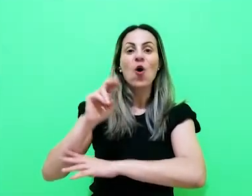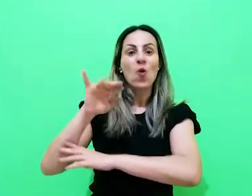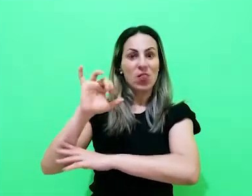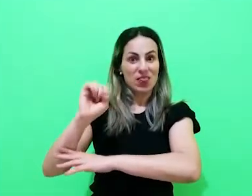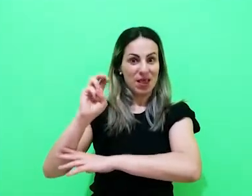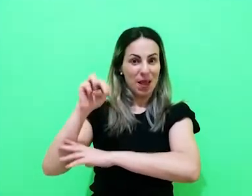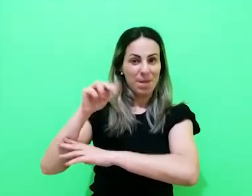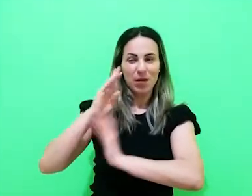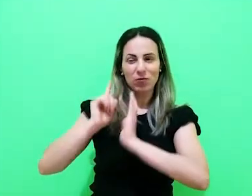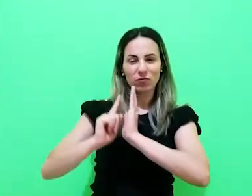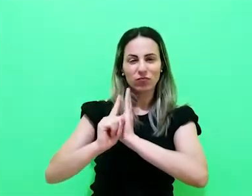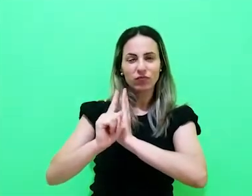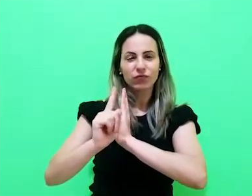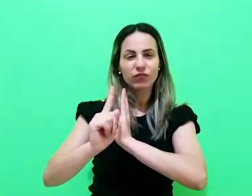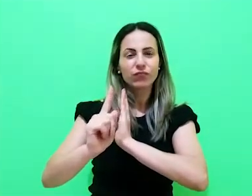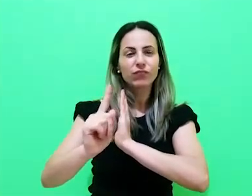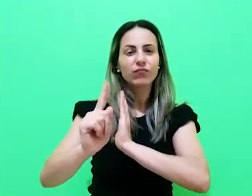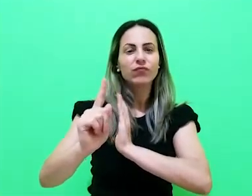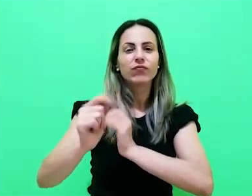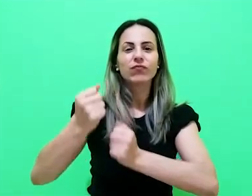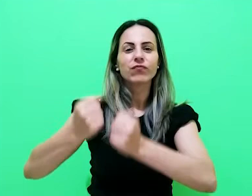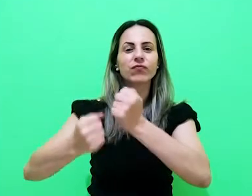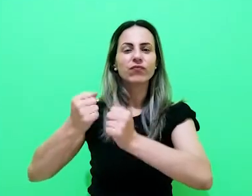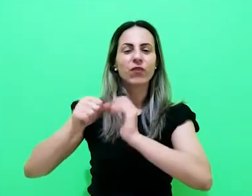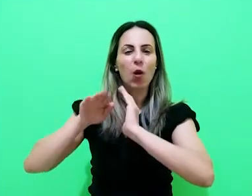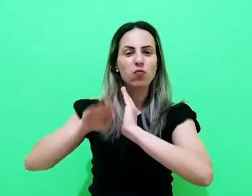a gente passando aqui do lado.